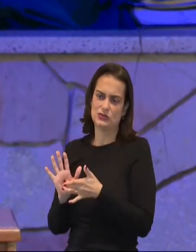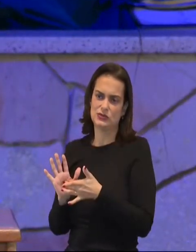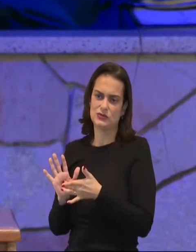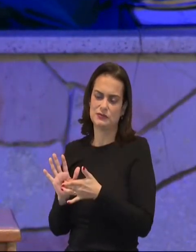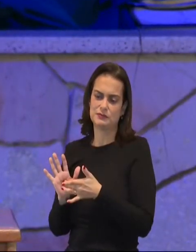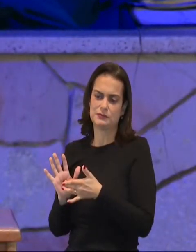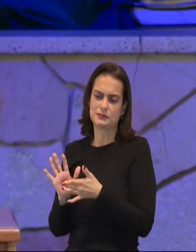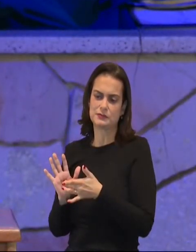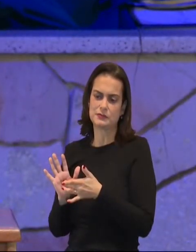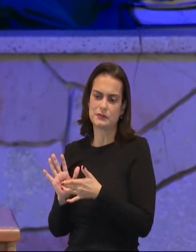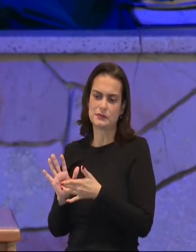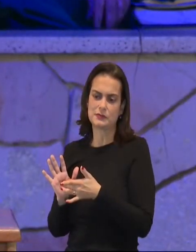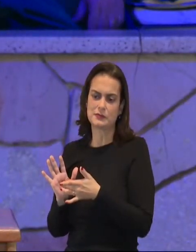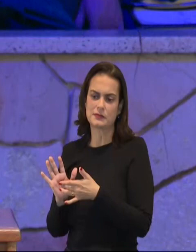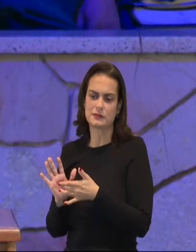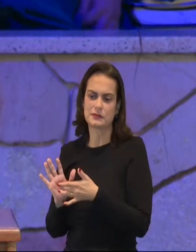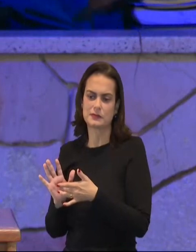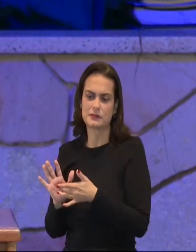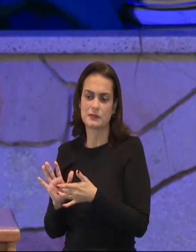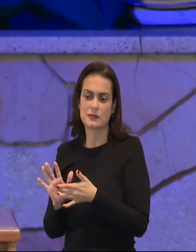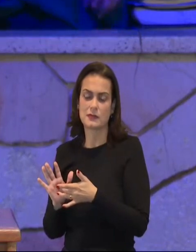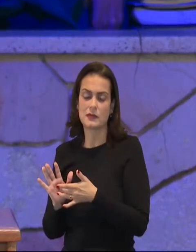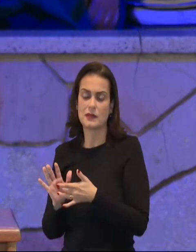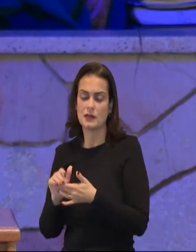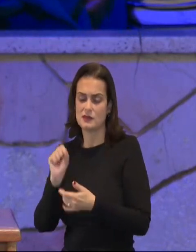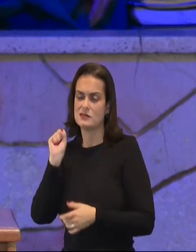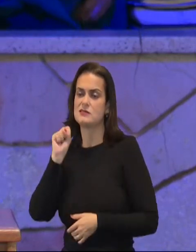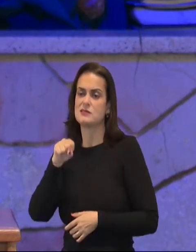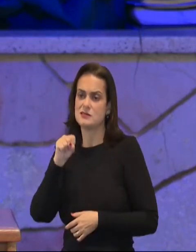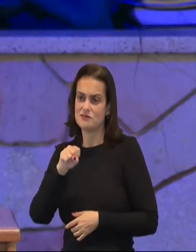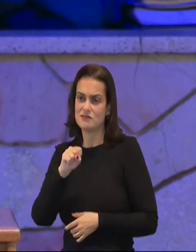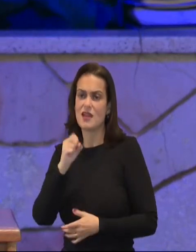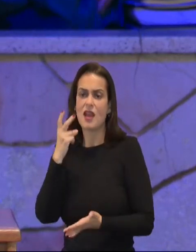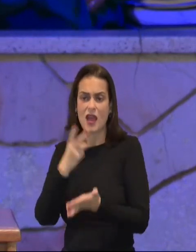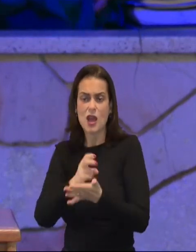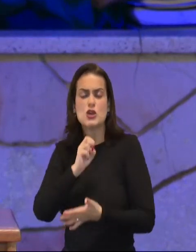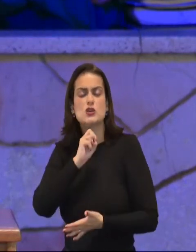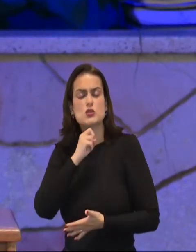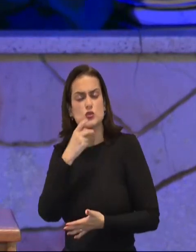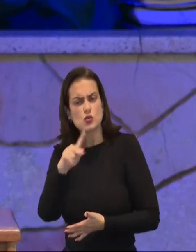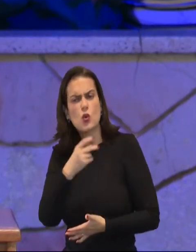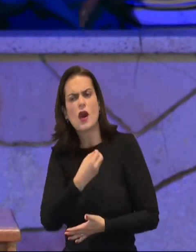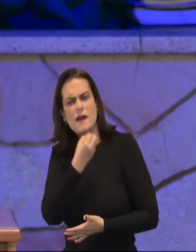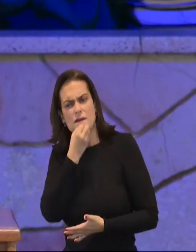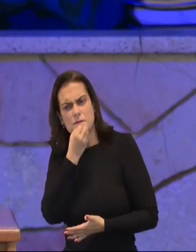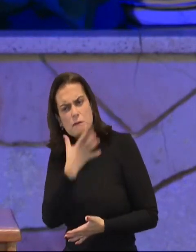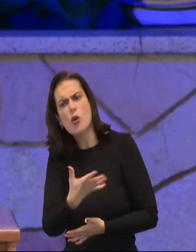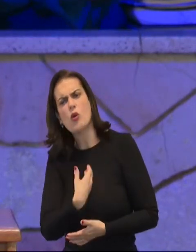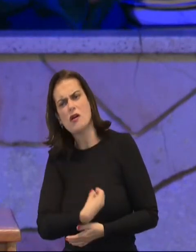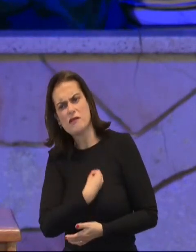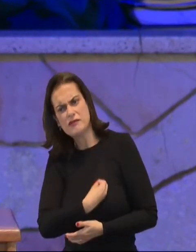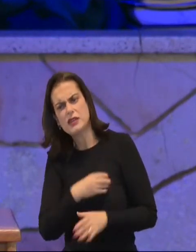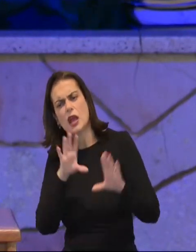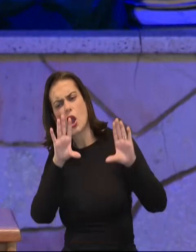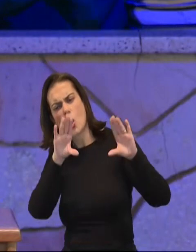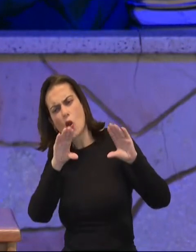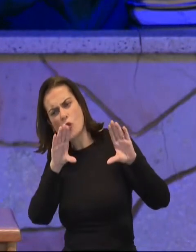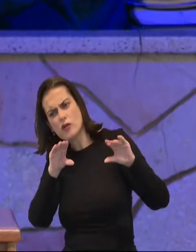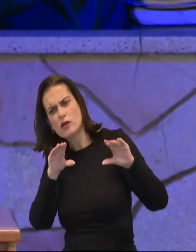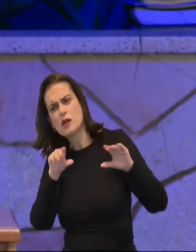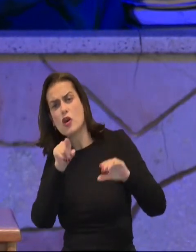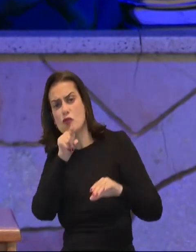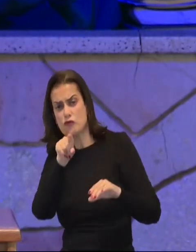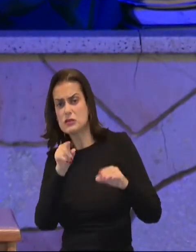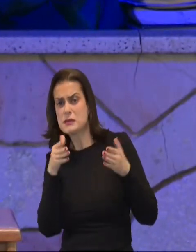Deus. Sim, amados irmãos, por mais que a sua vida esteja confortável, meu amigo, você que participa deste